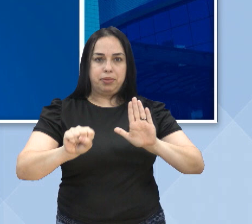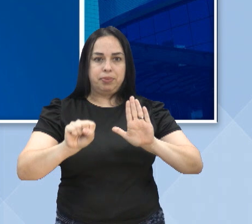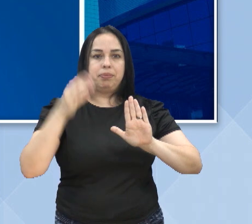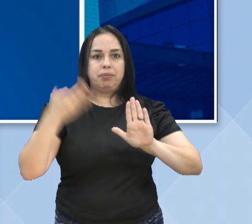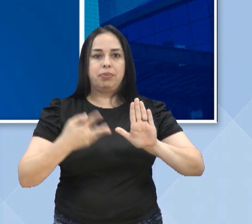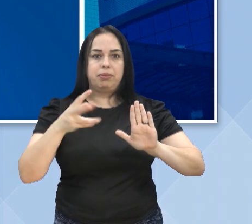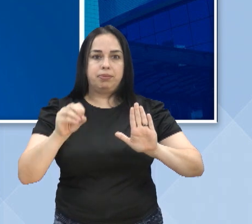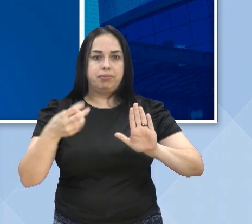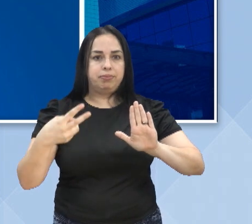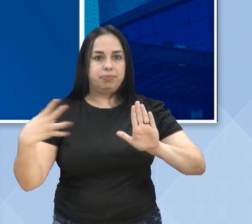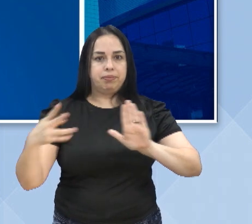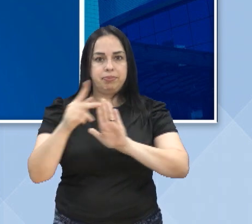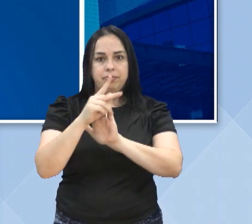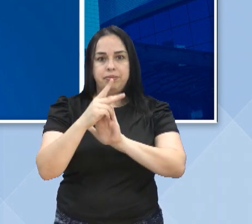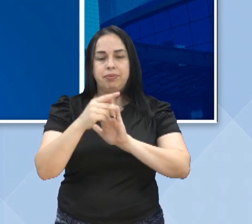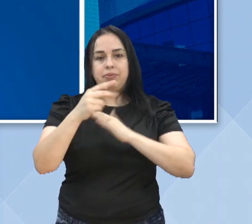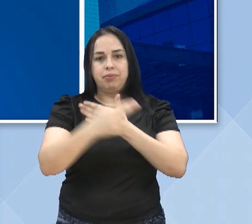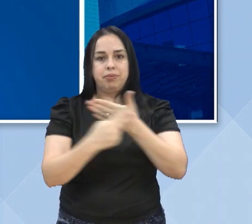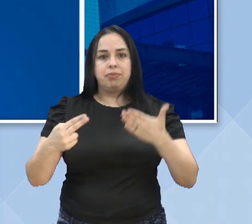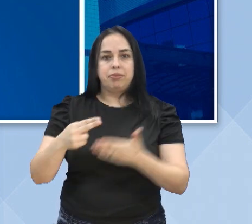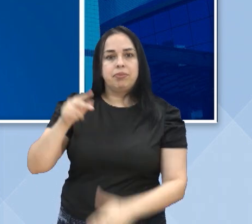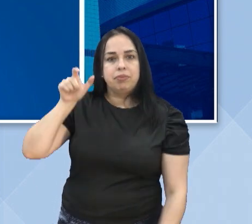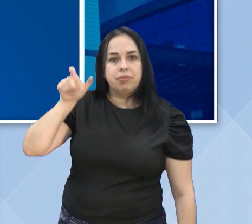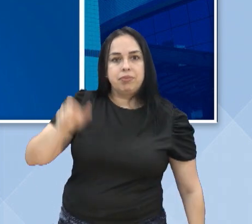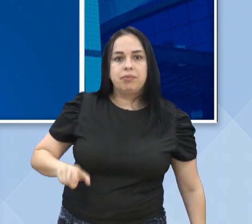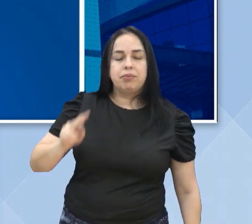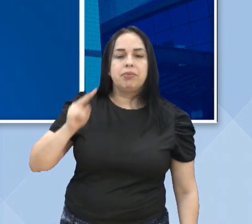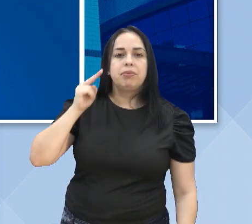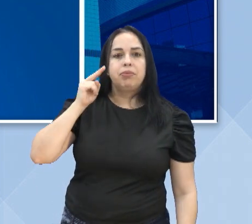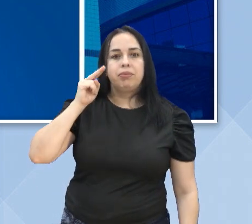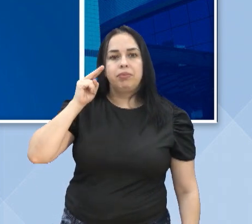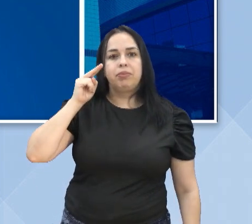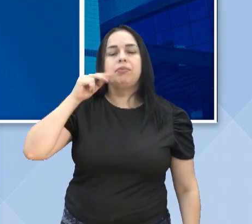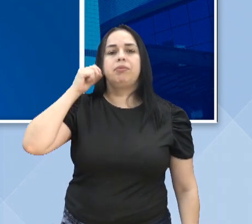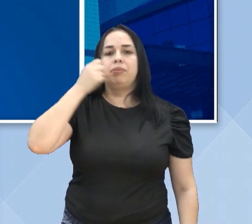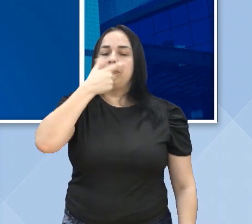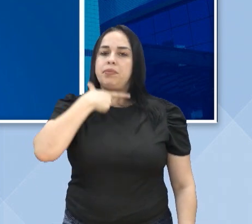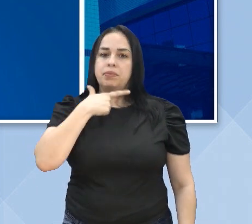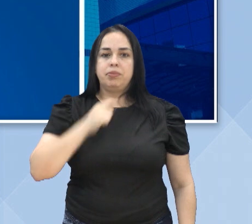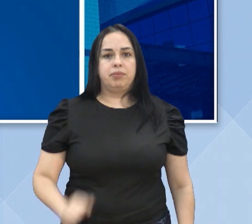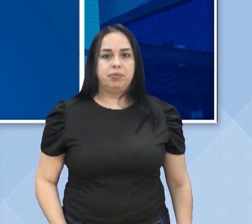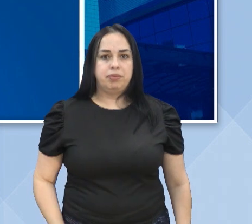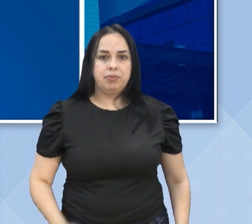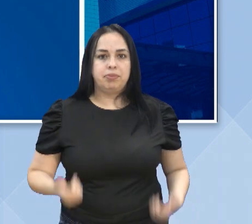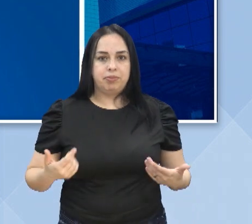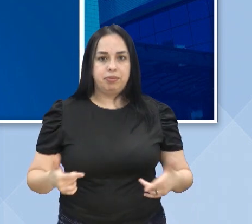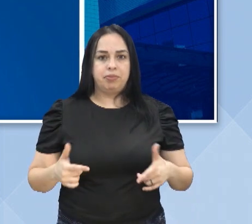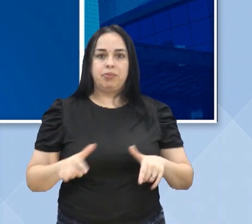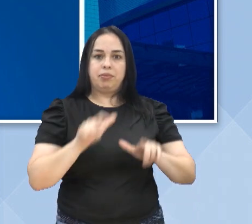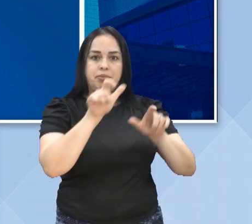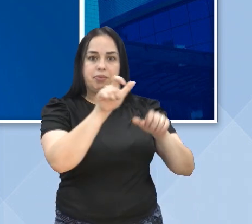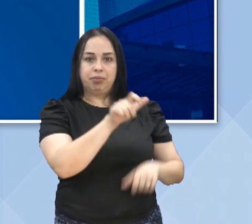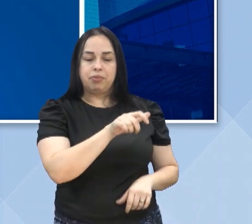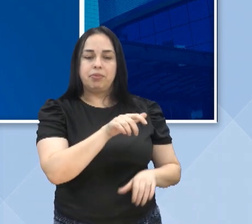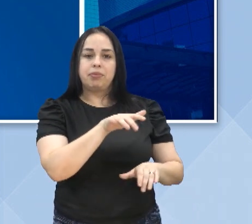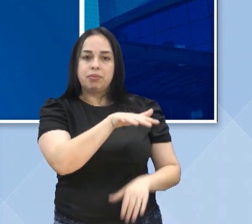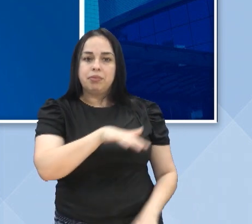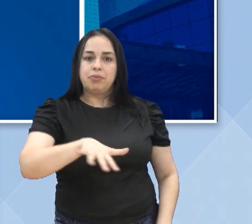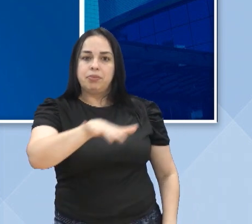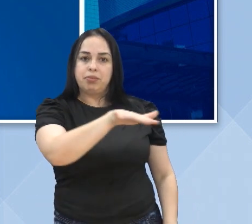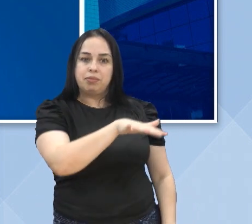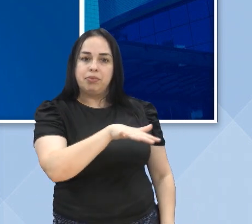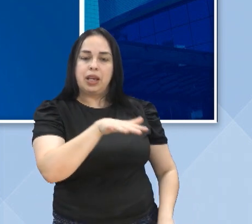58/2024. Autoria, vereador Roberto do Eleven. Concede medalha Mérito Social